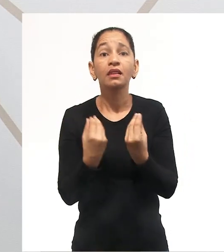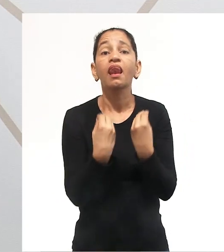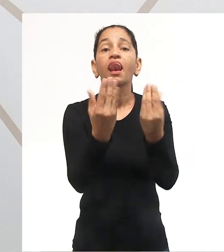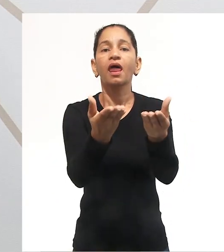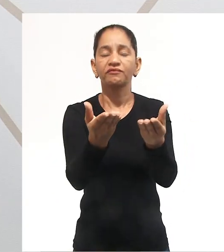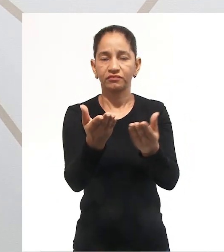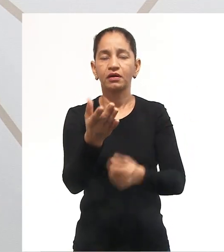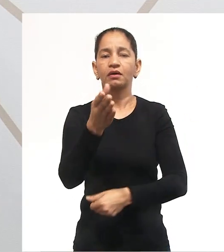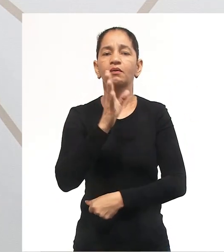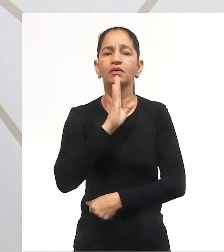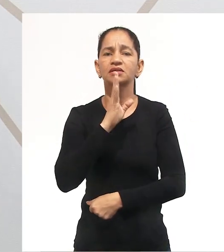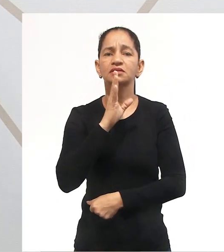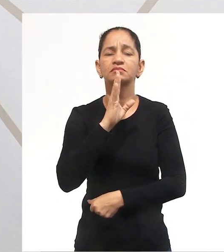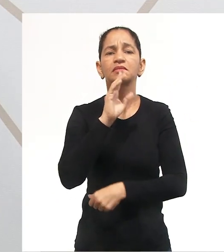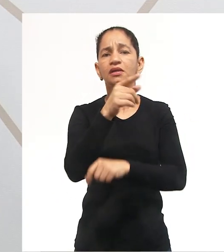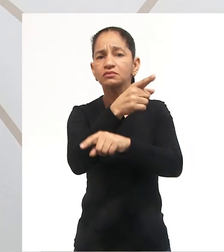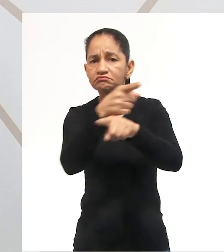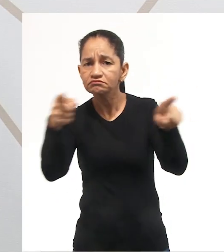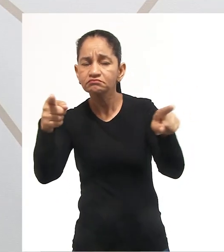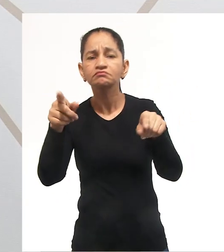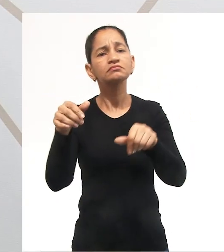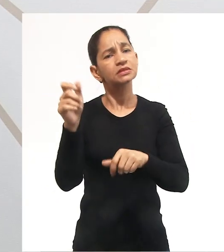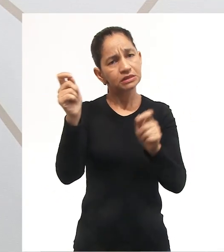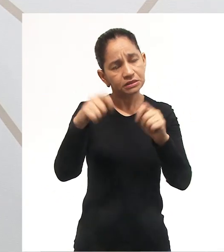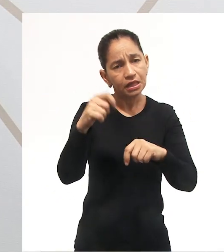conhecimento à divulgação, seja via